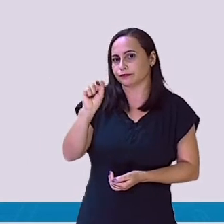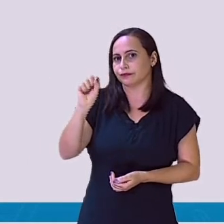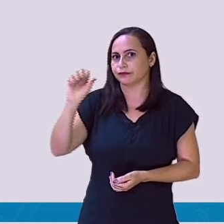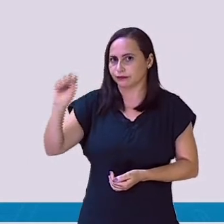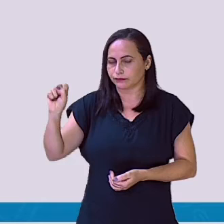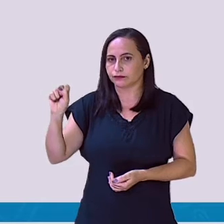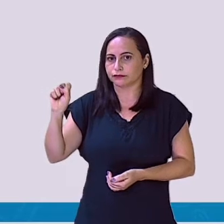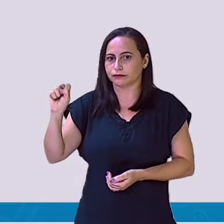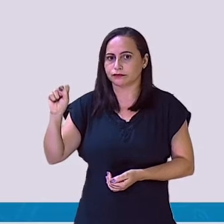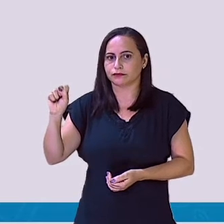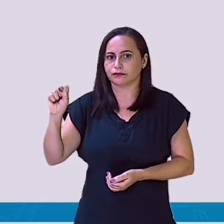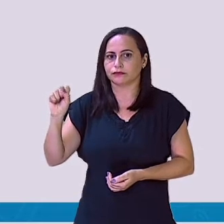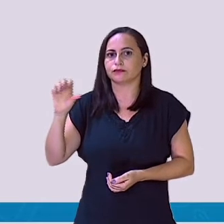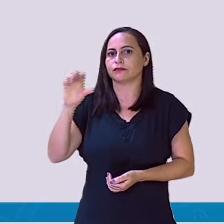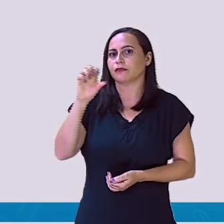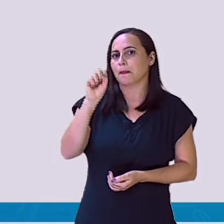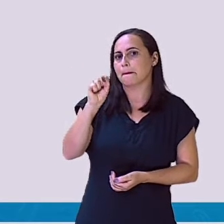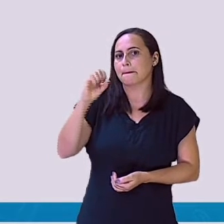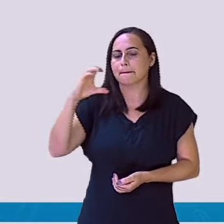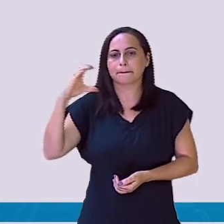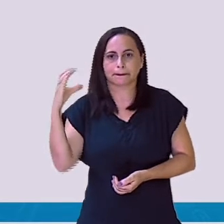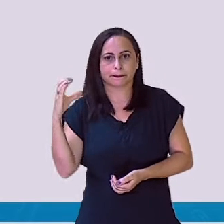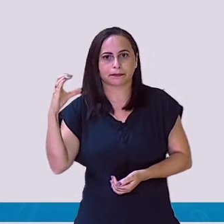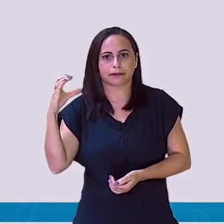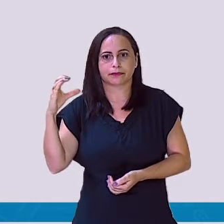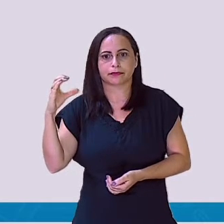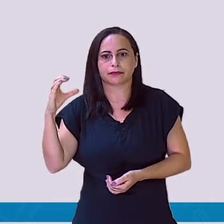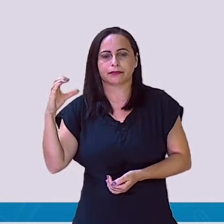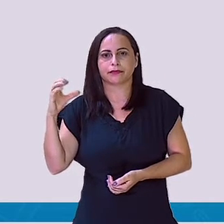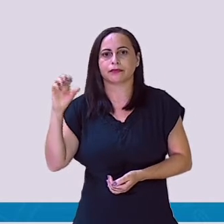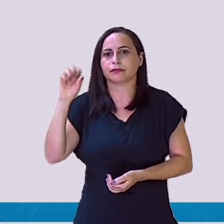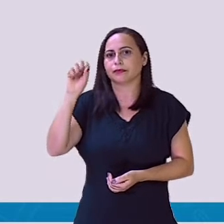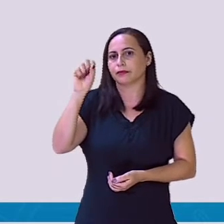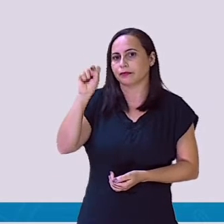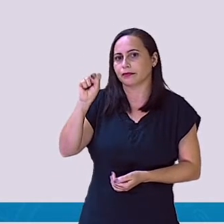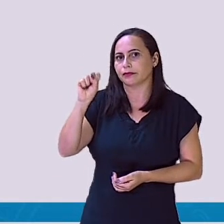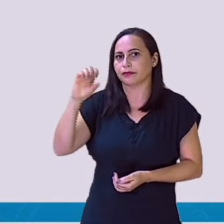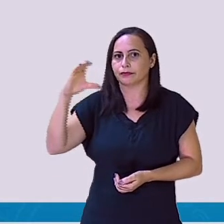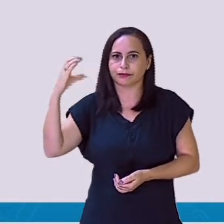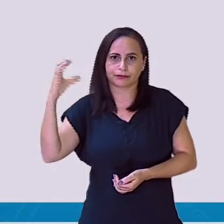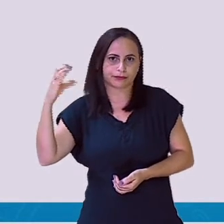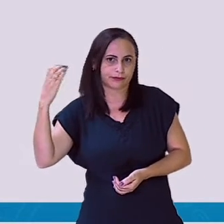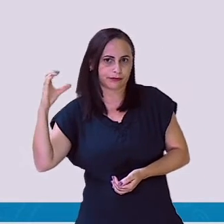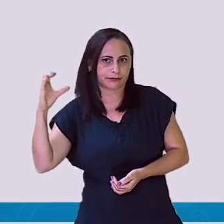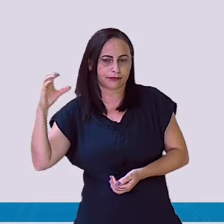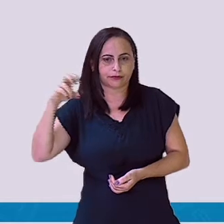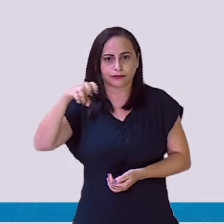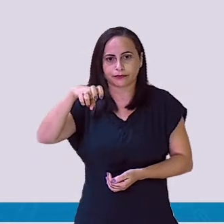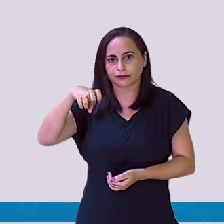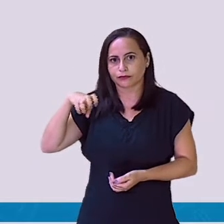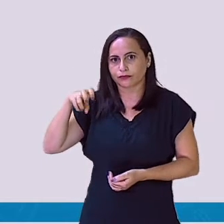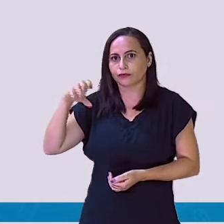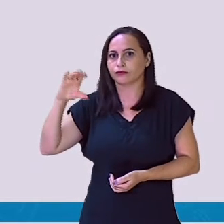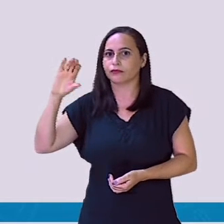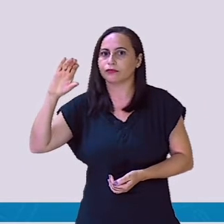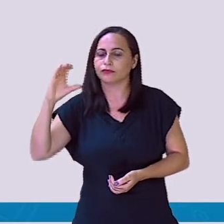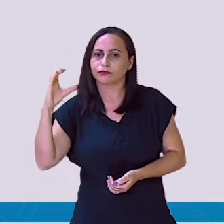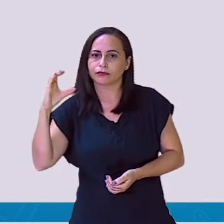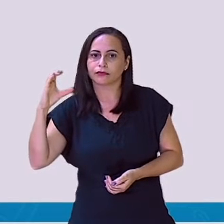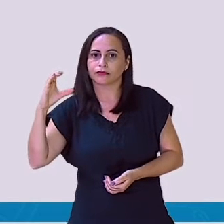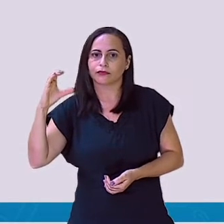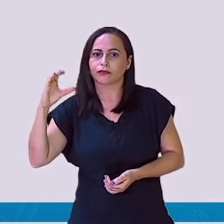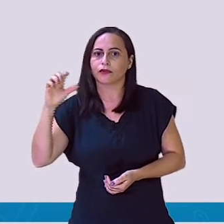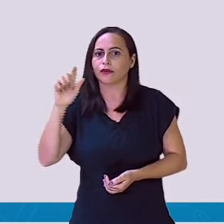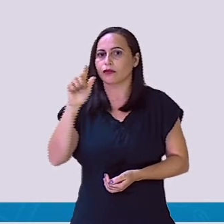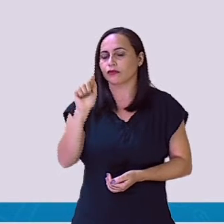SS, SC, SC cedilha, XC,